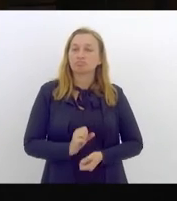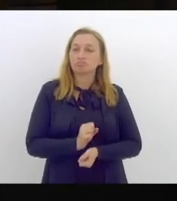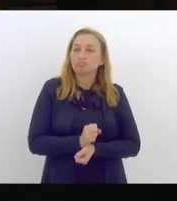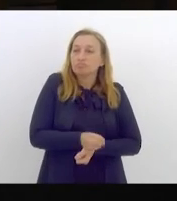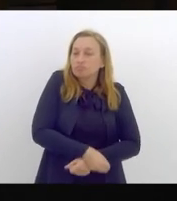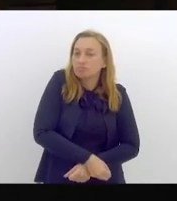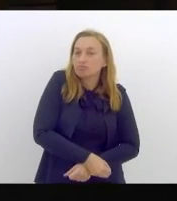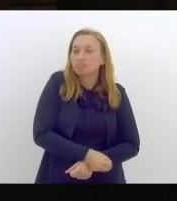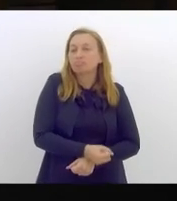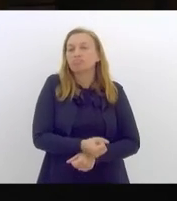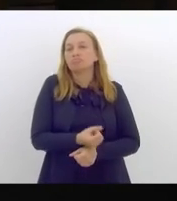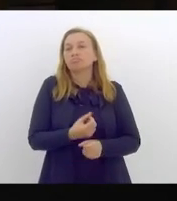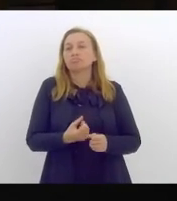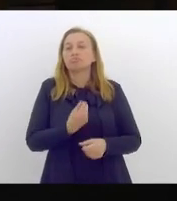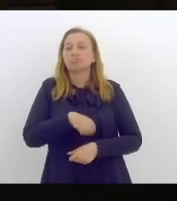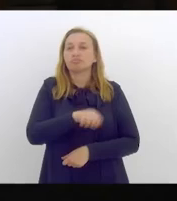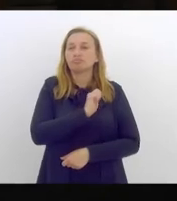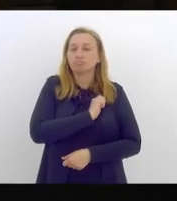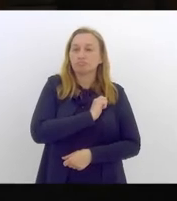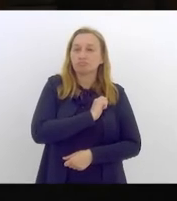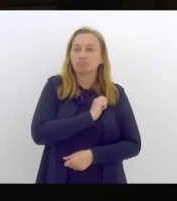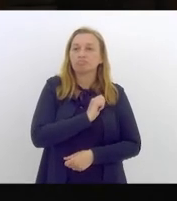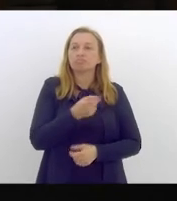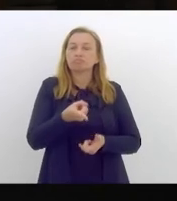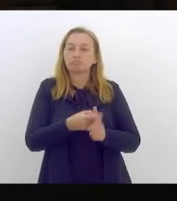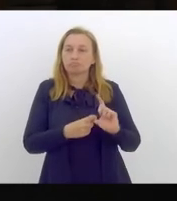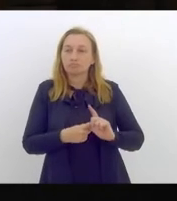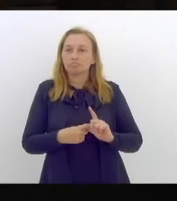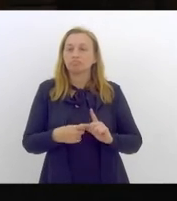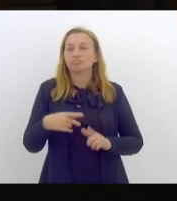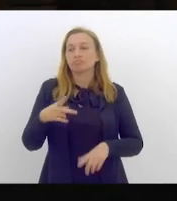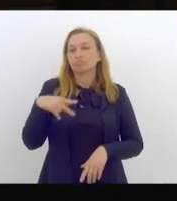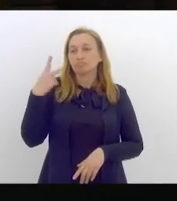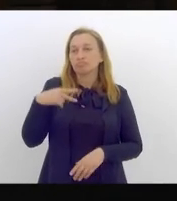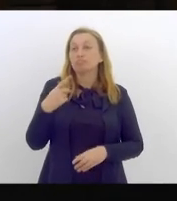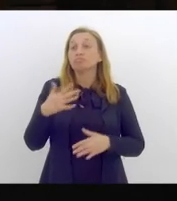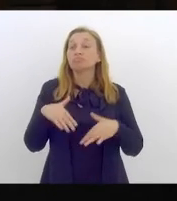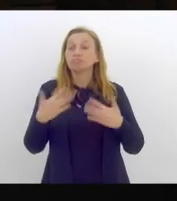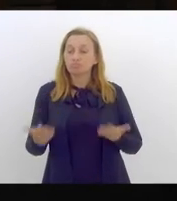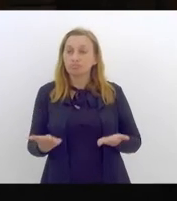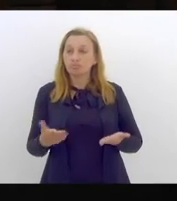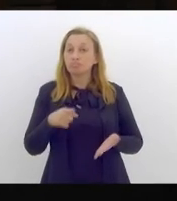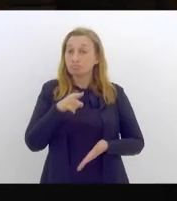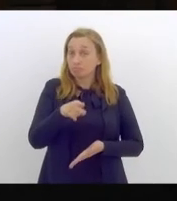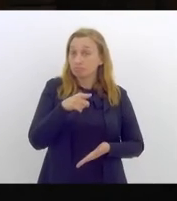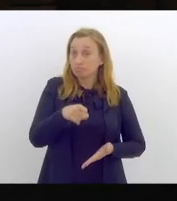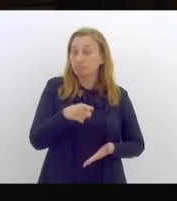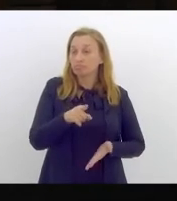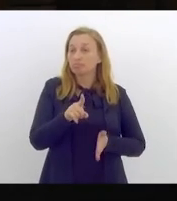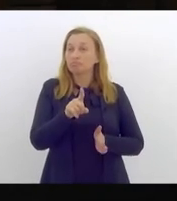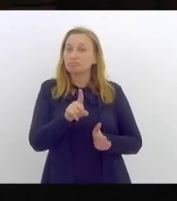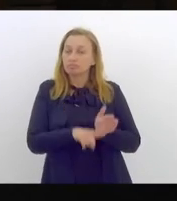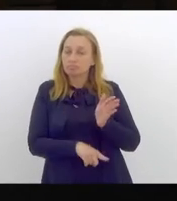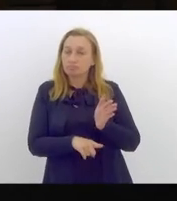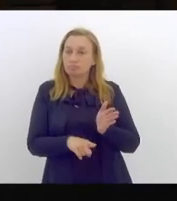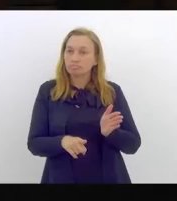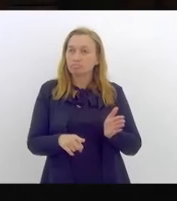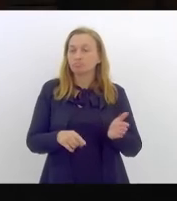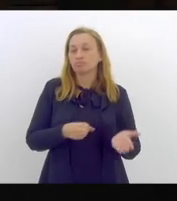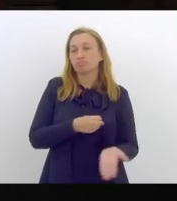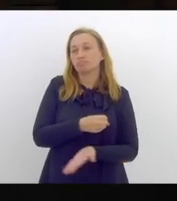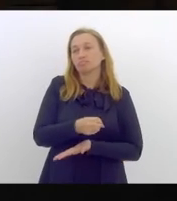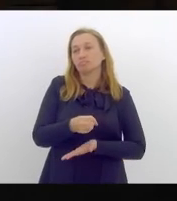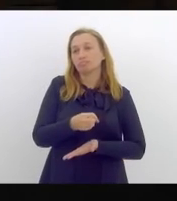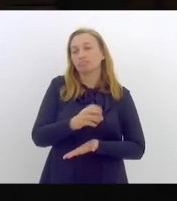escravizado pelo regime de recuperação fiscal e pela dívida pública. Então, é aí que está abarcado a redução das nossas pautas